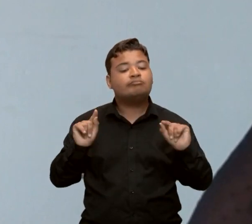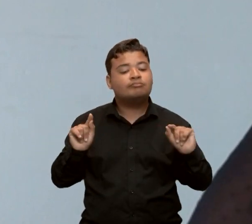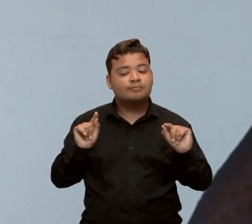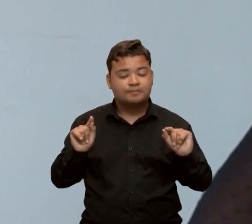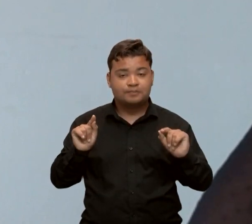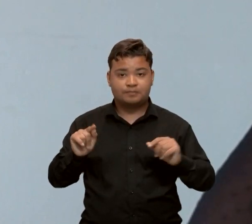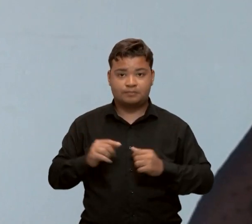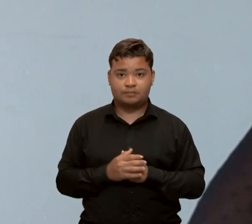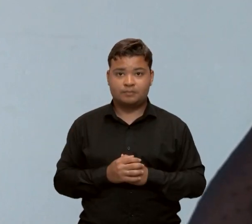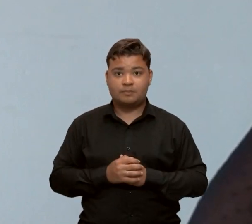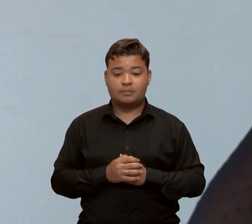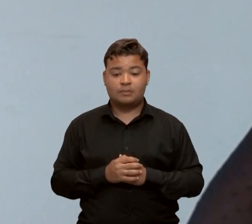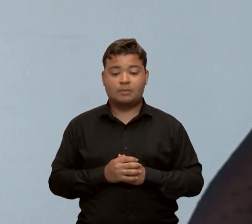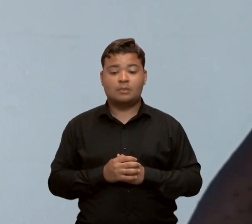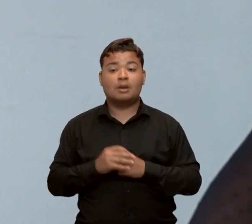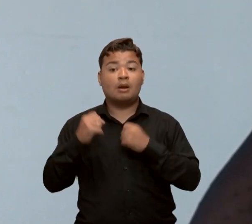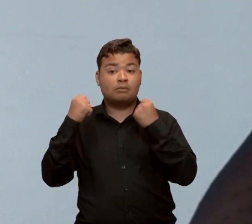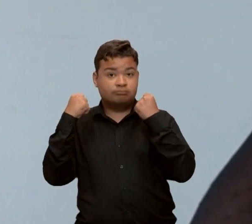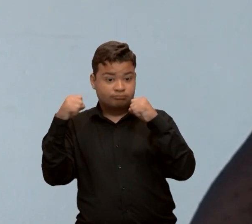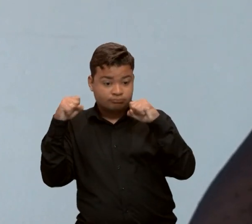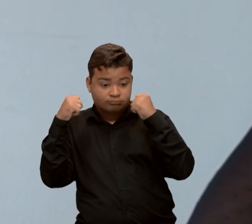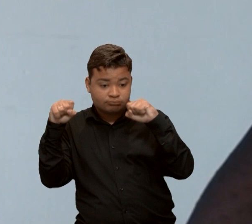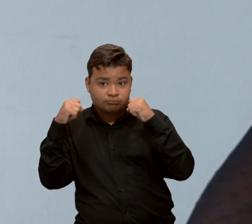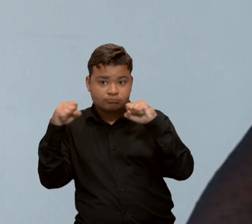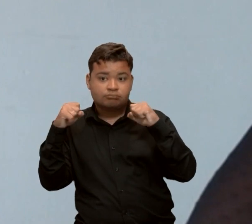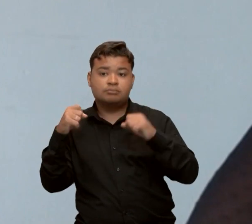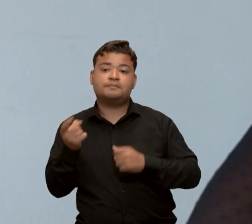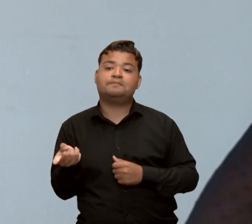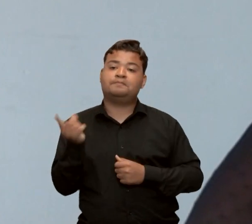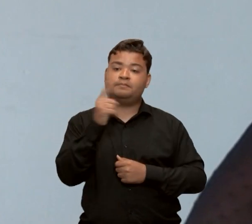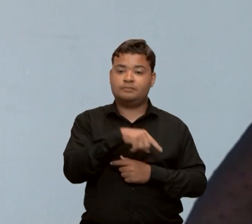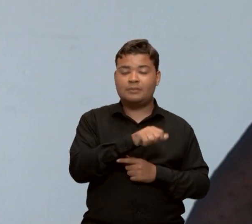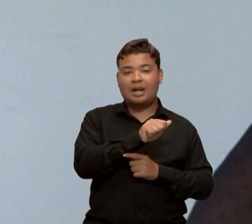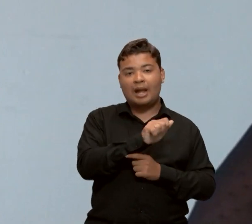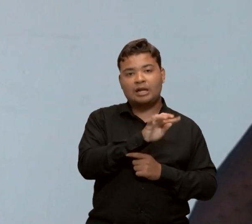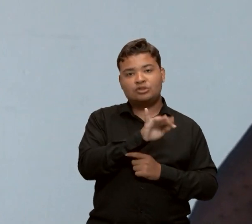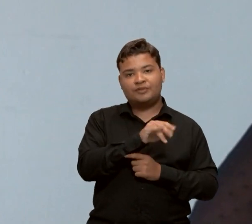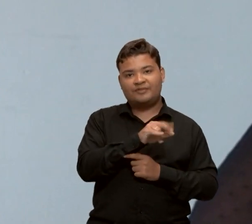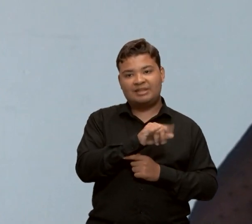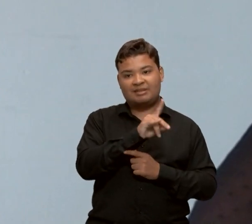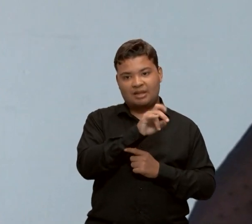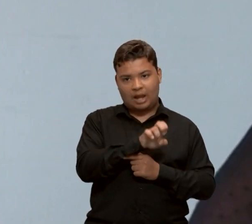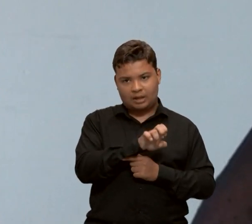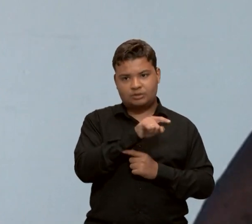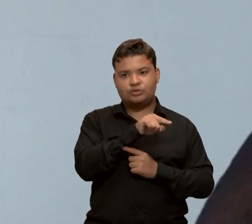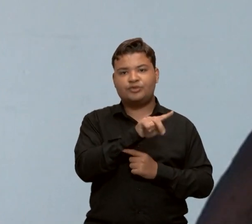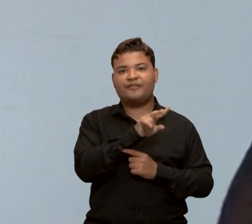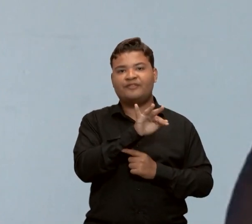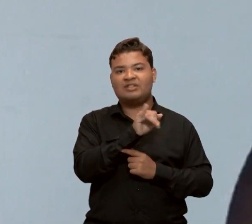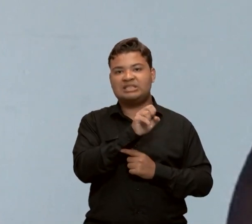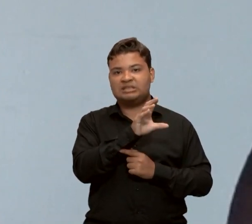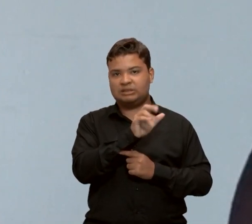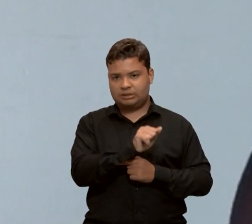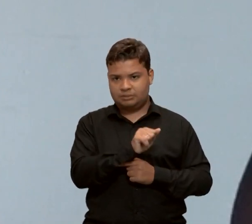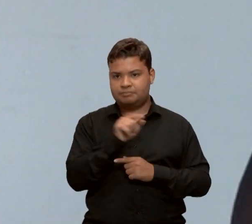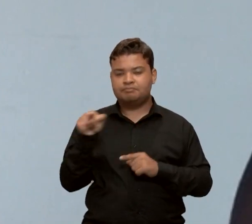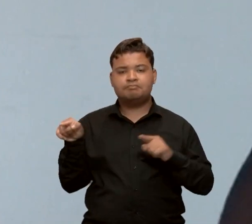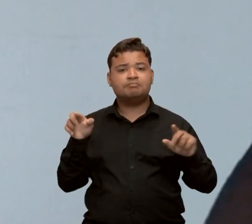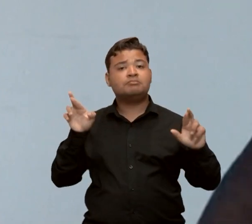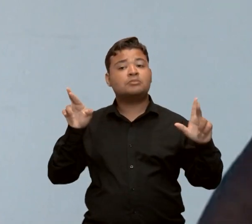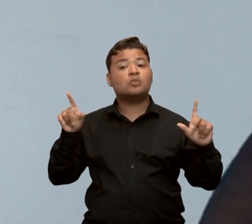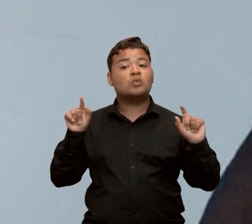do exercício físico para a atividade física. Porque quando a gente busca, né, as recomendações